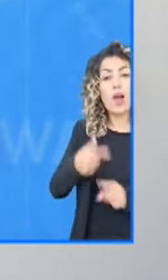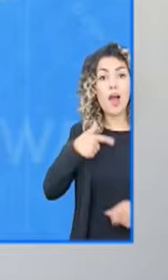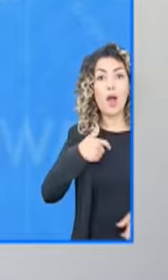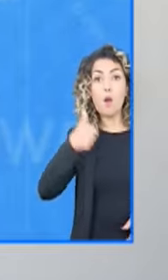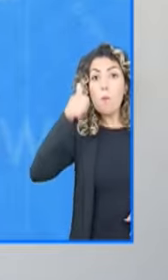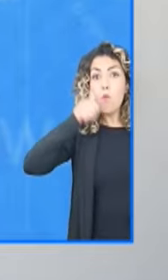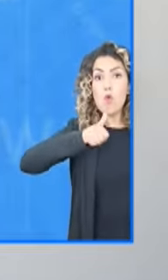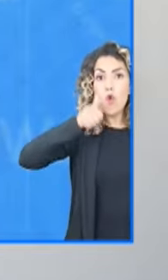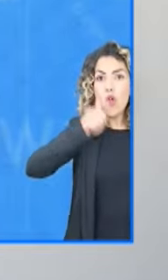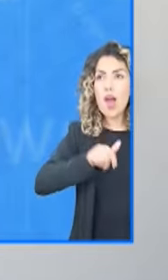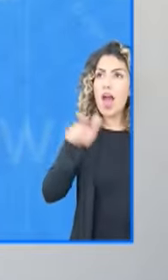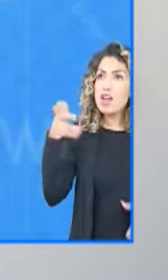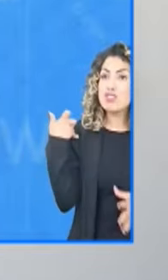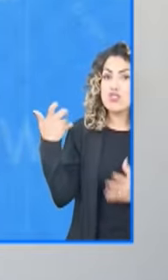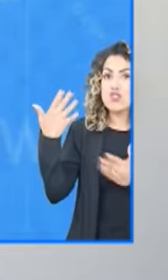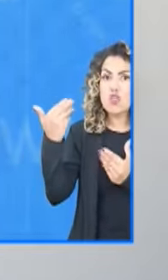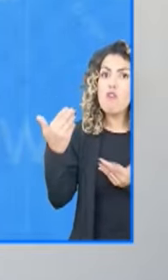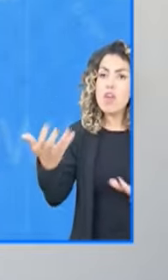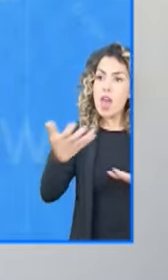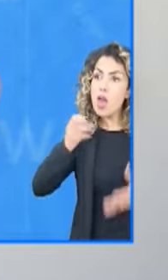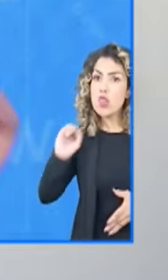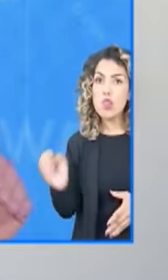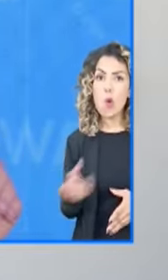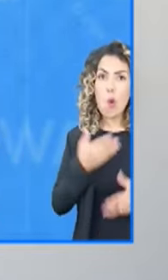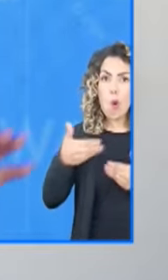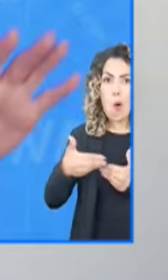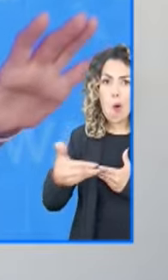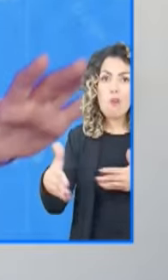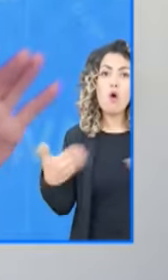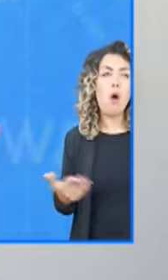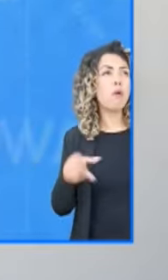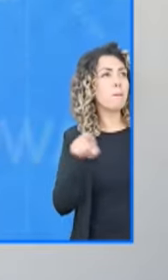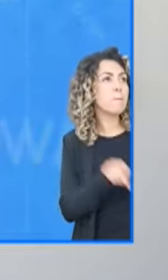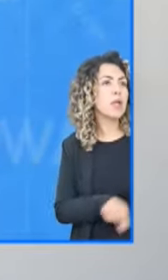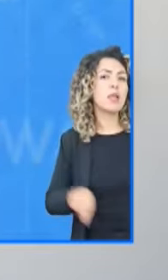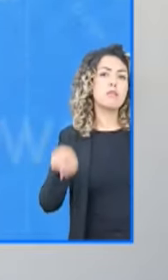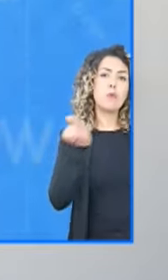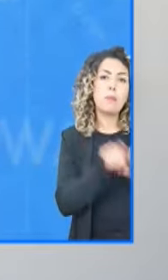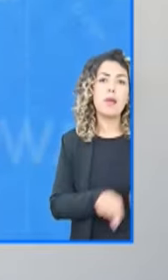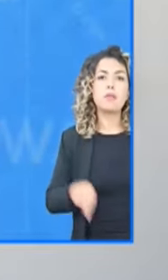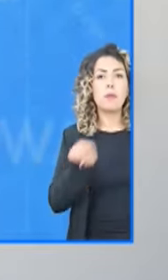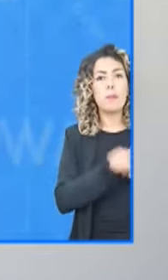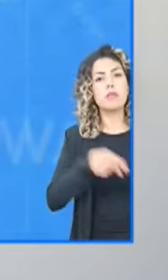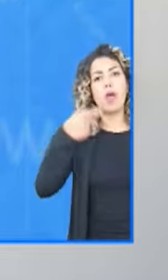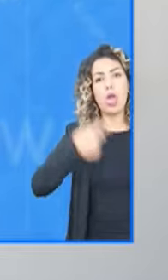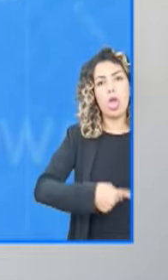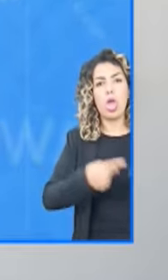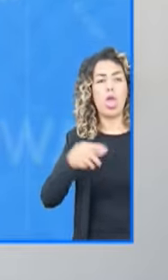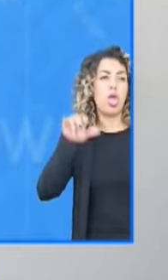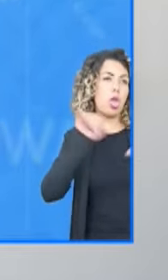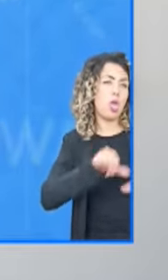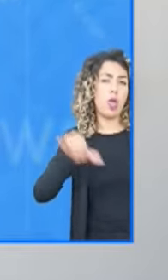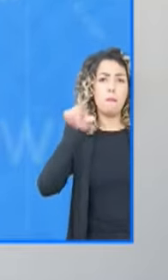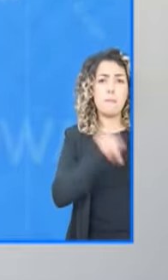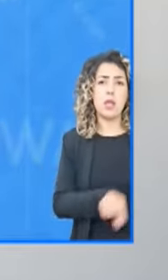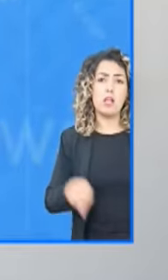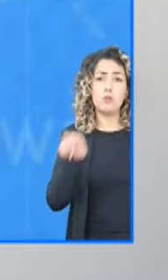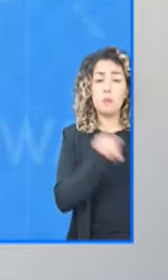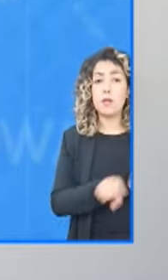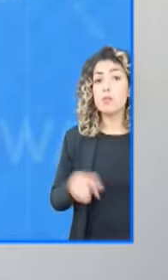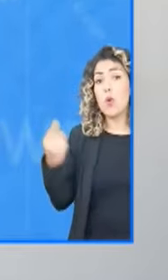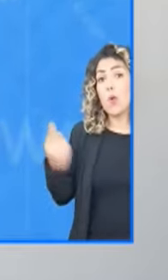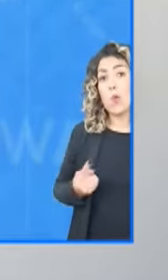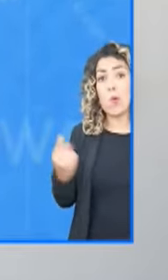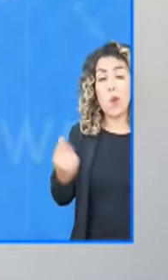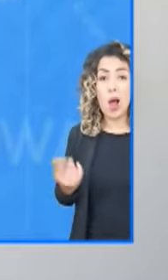nós acreditávamos que haveria uma polarização muito bem definida. E há uma polarização entre campos ideológicos. Certamente